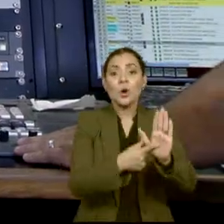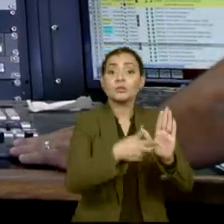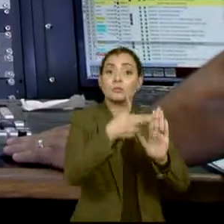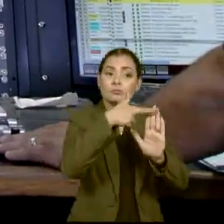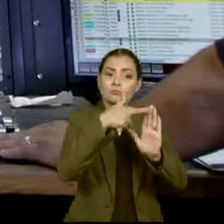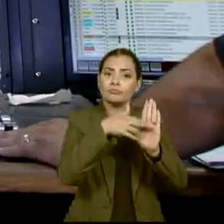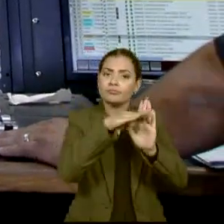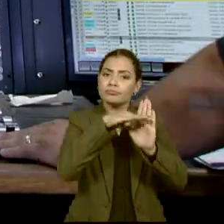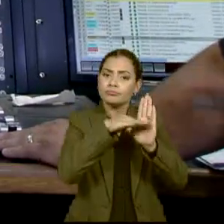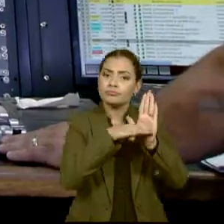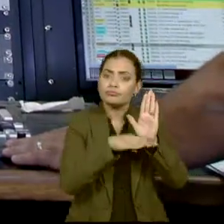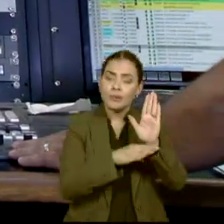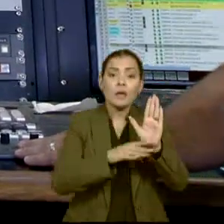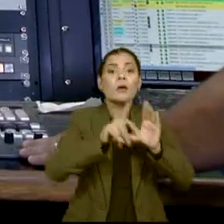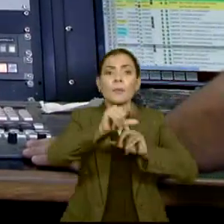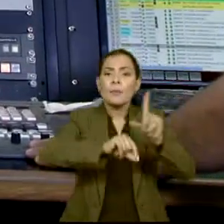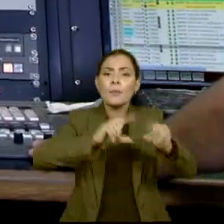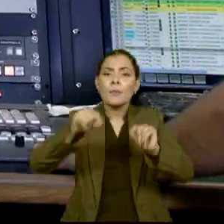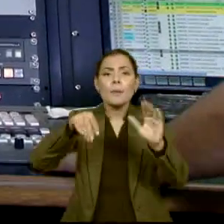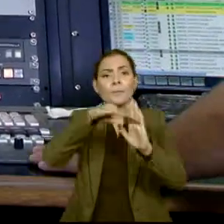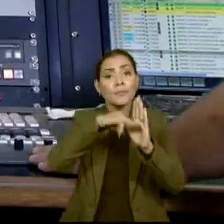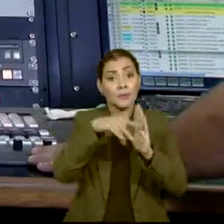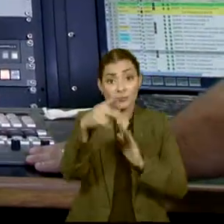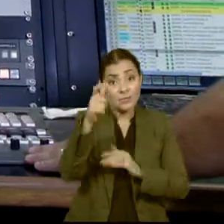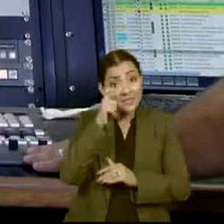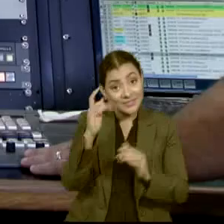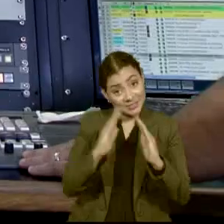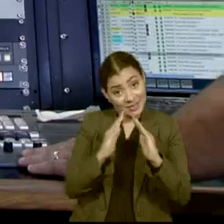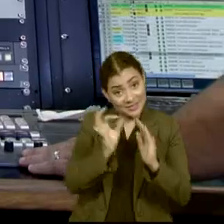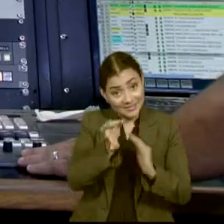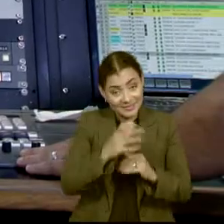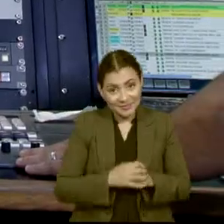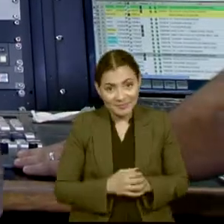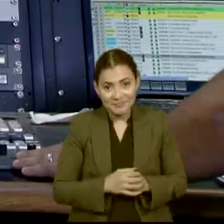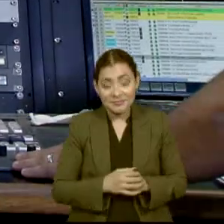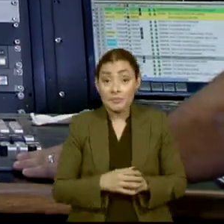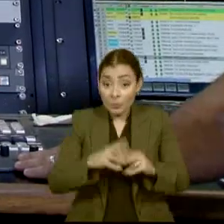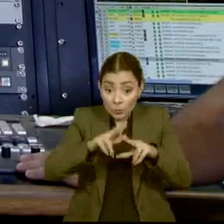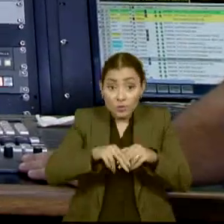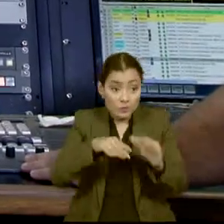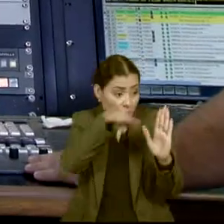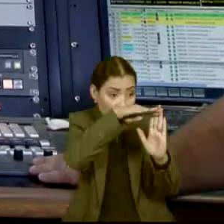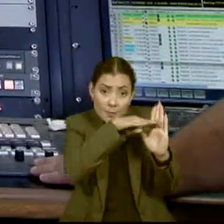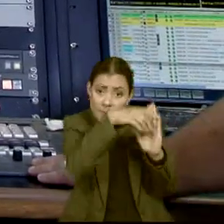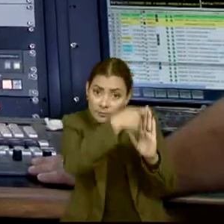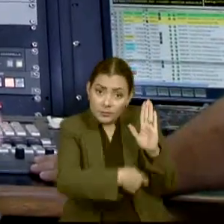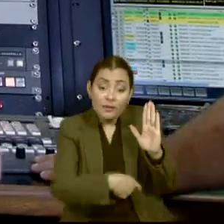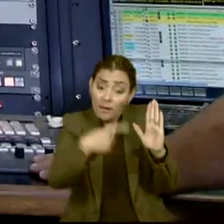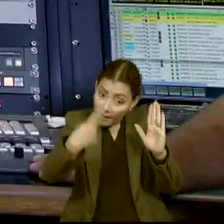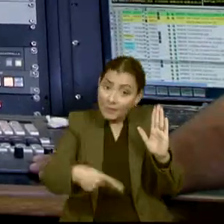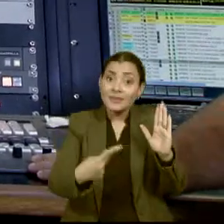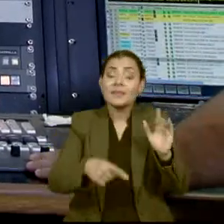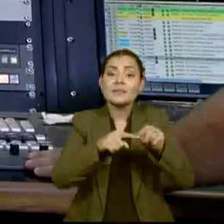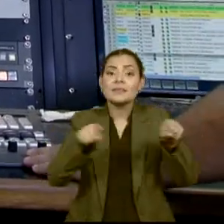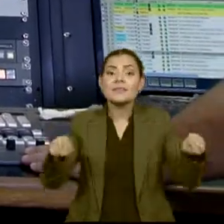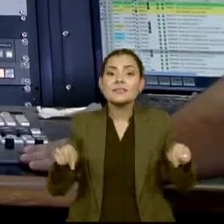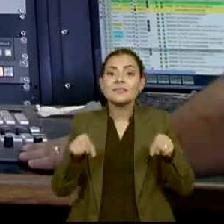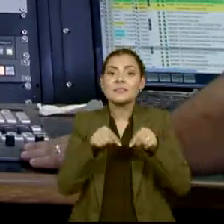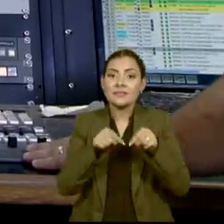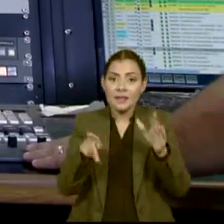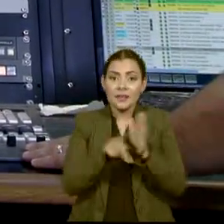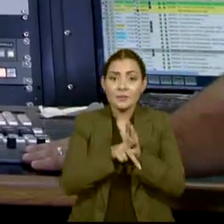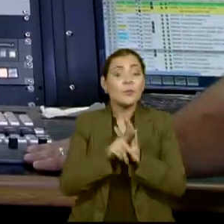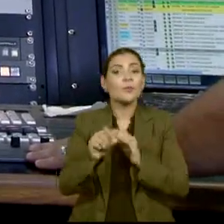roteiro com esses programas todos que você vê aí da sua casa. e esse roteiro é executado aqui na sala de